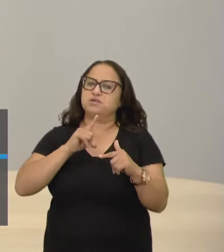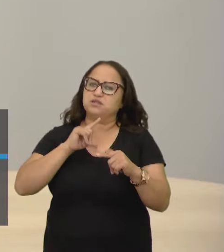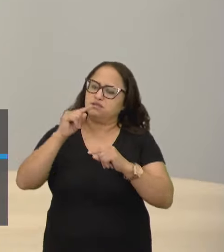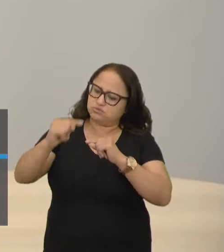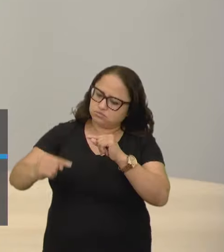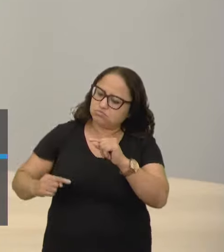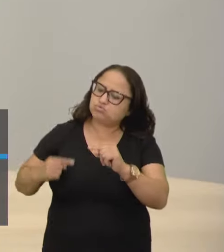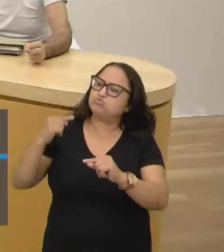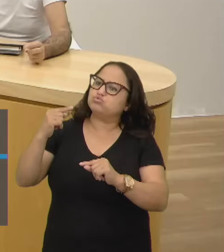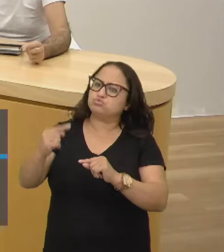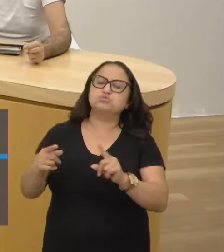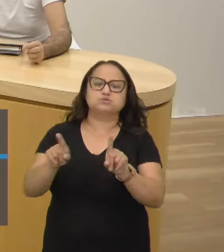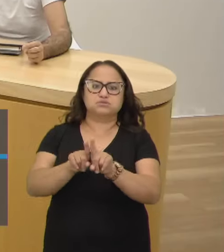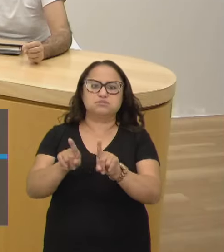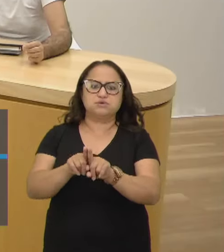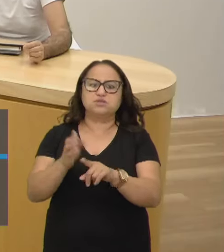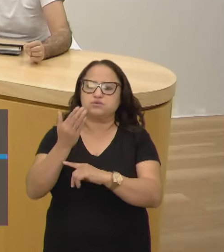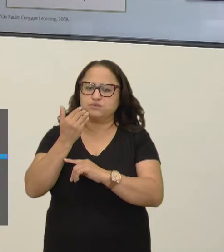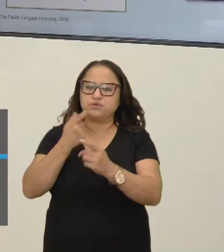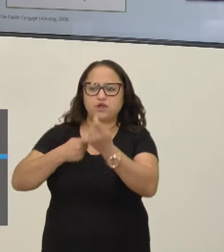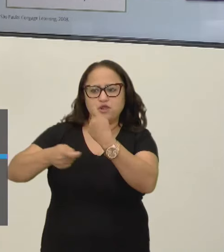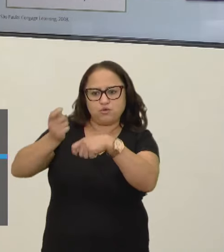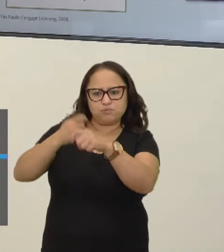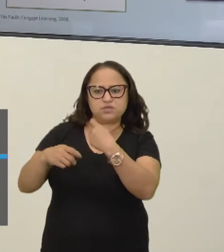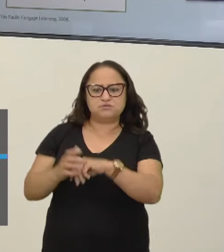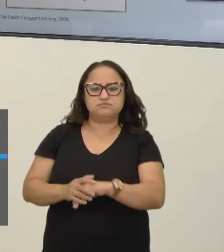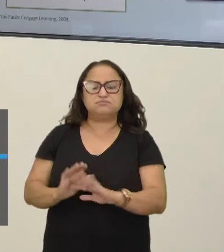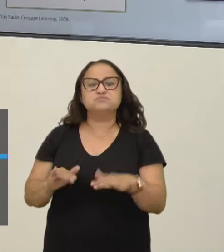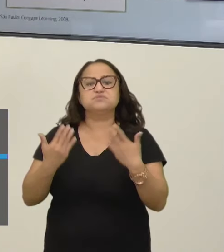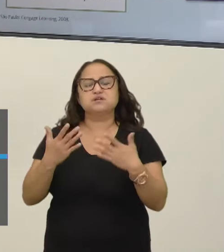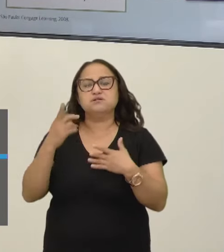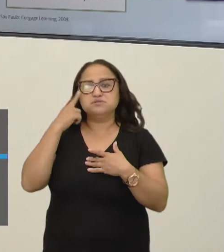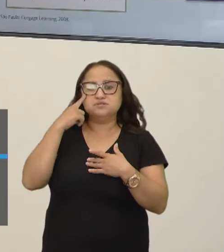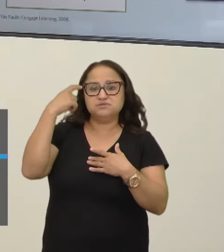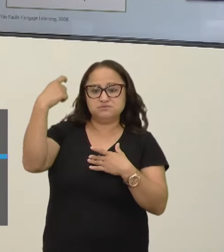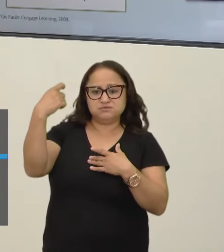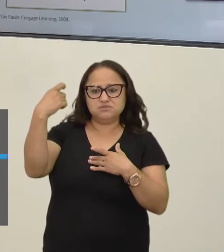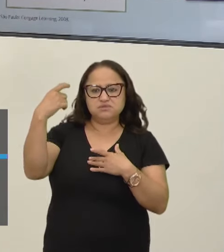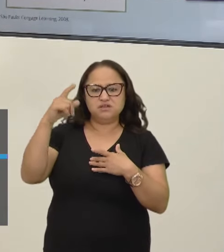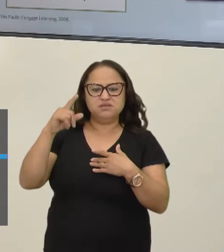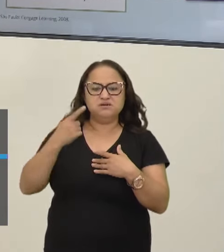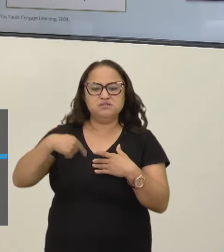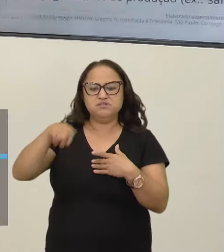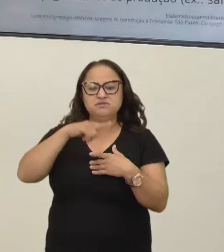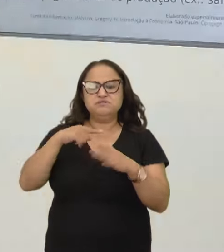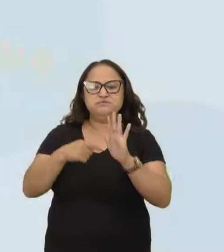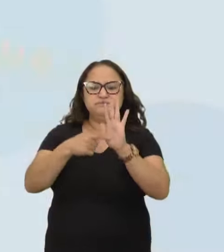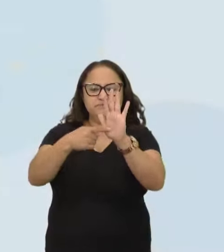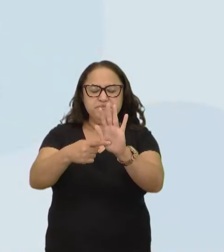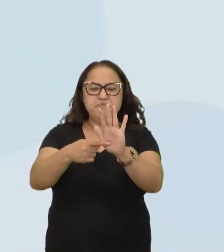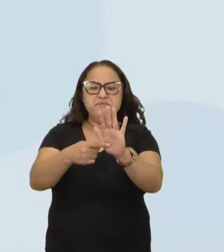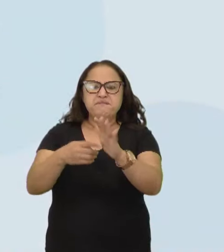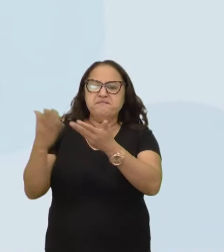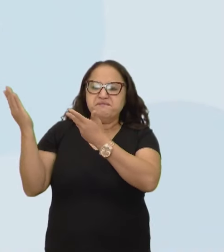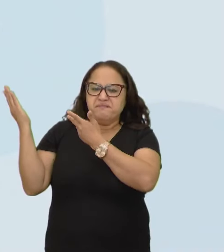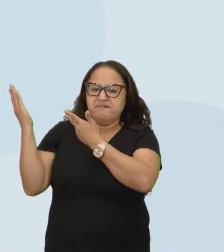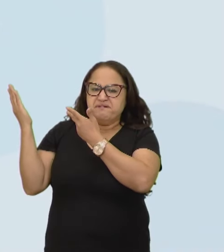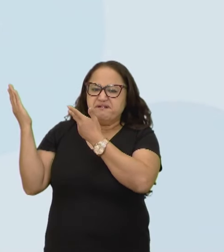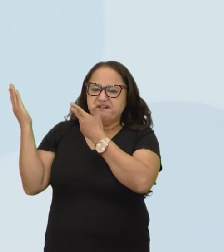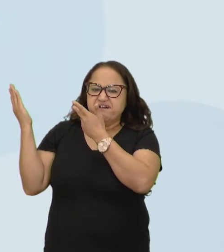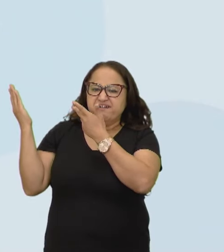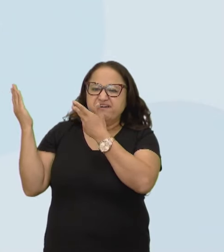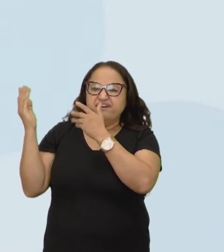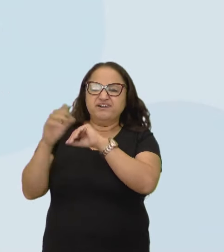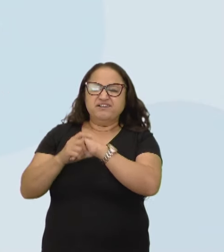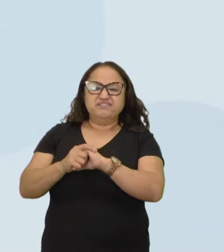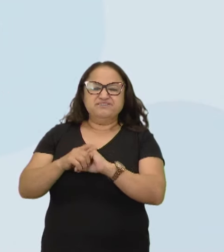econômica. Perfeito. Então, é essa a ideia aqui que a gente tentou mostrar com o diagrama de fluxo circular.